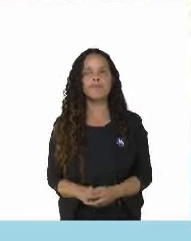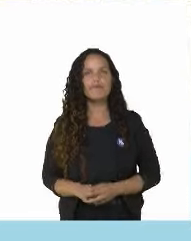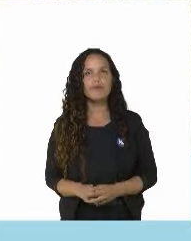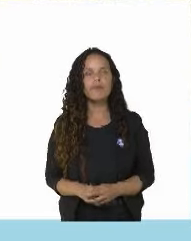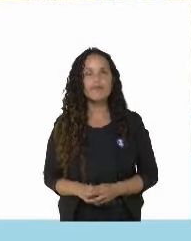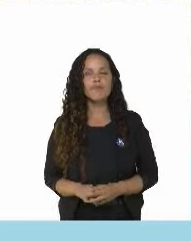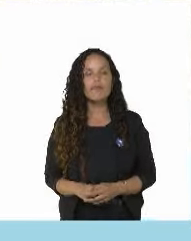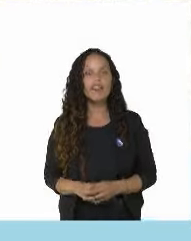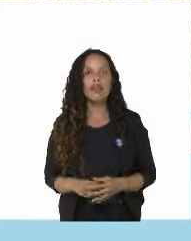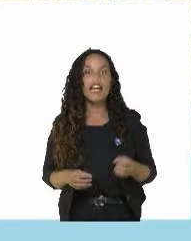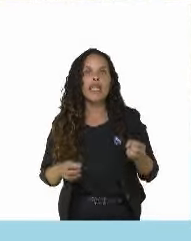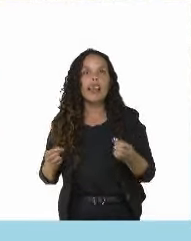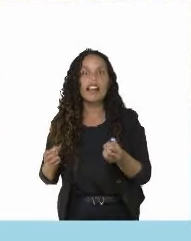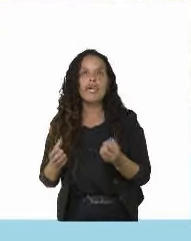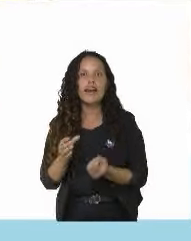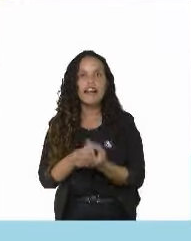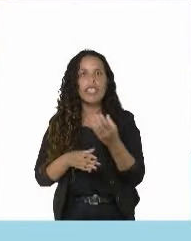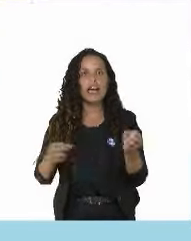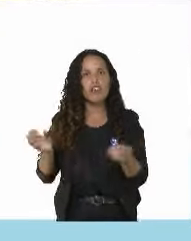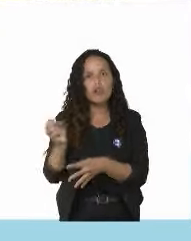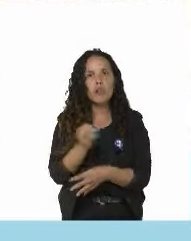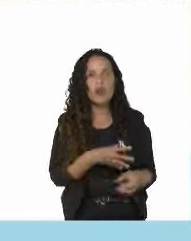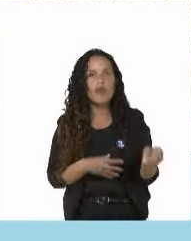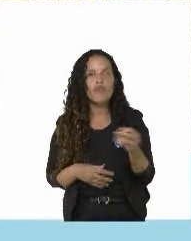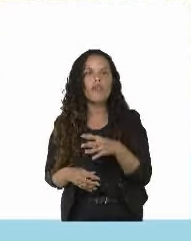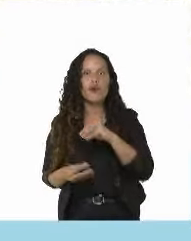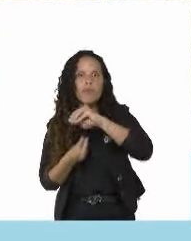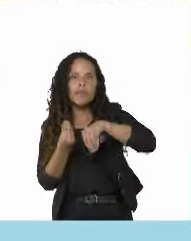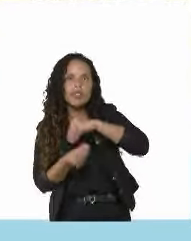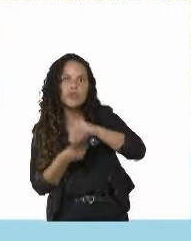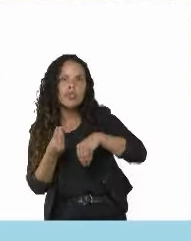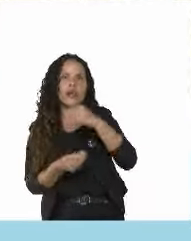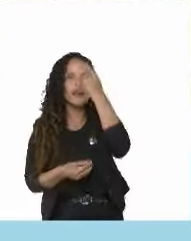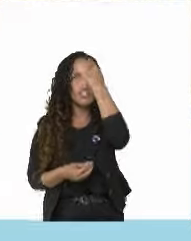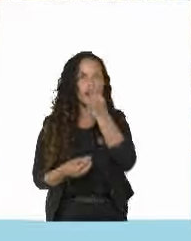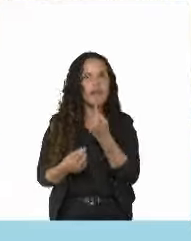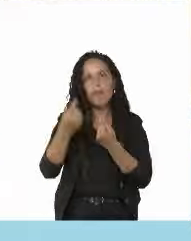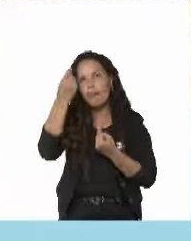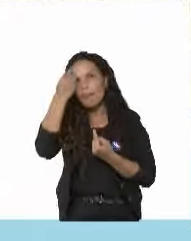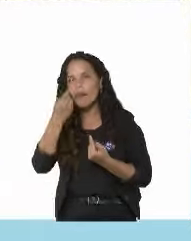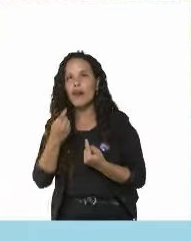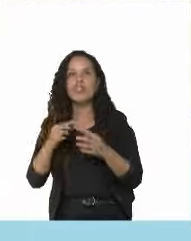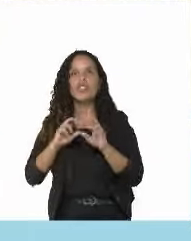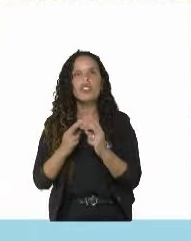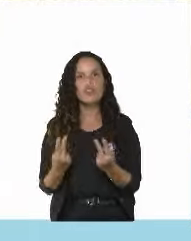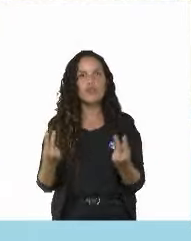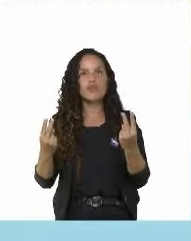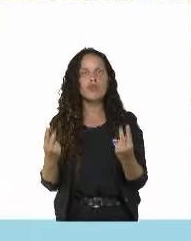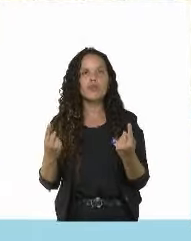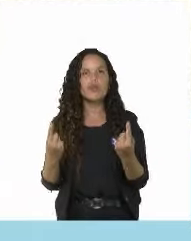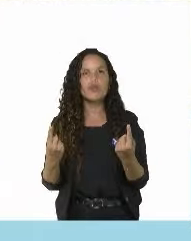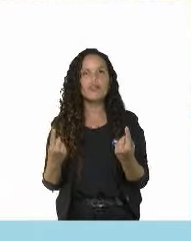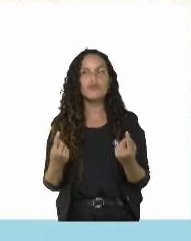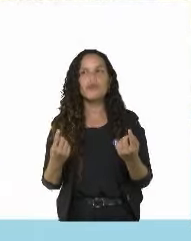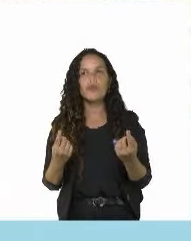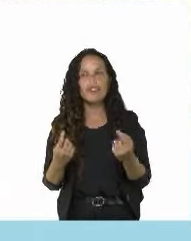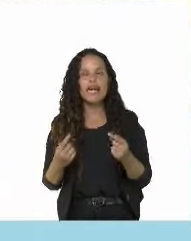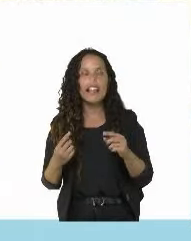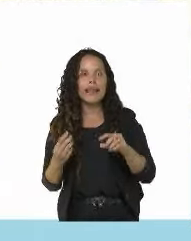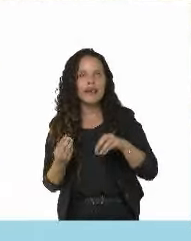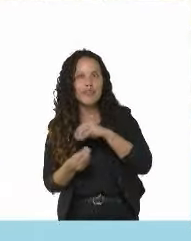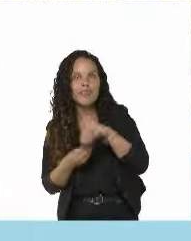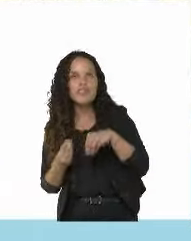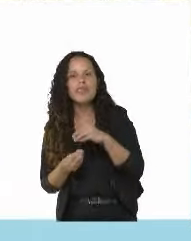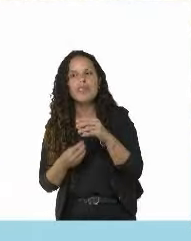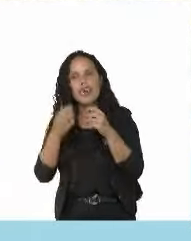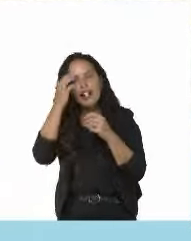Criar novos elementos, né? Então, aqui eu misturei duas imagens, que a gente tem essa função no Midjourney, você mixar duas imagens e ver o que ela dá, né? A